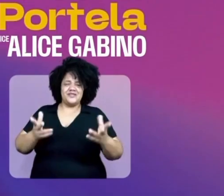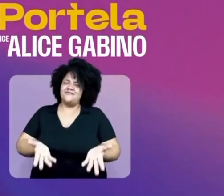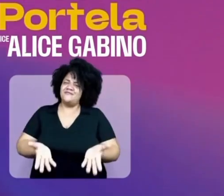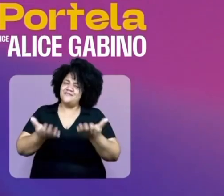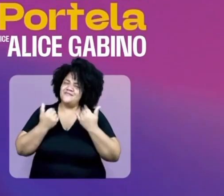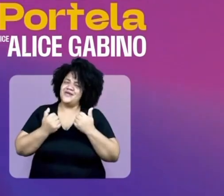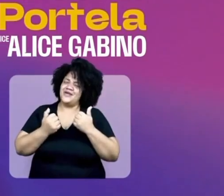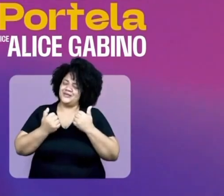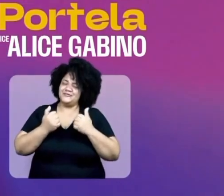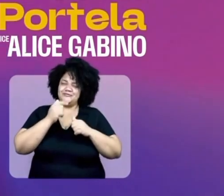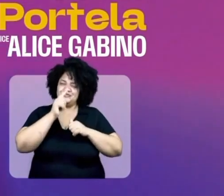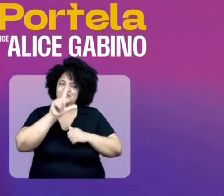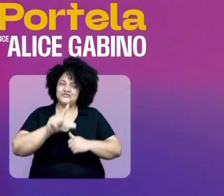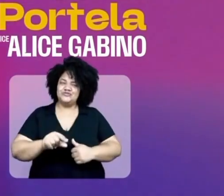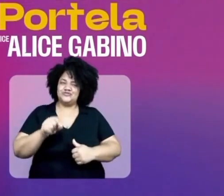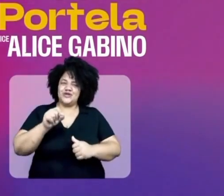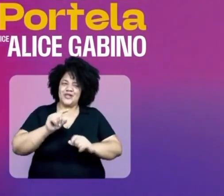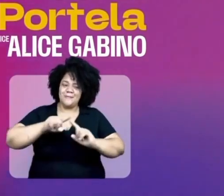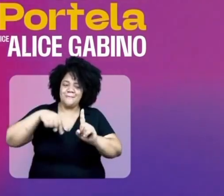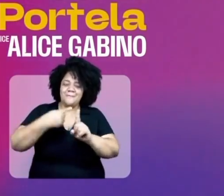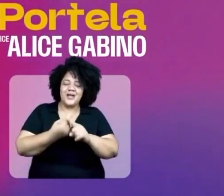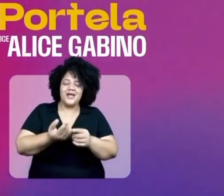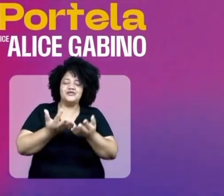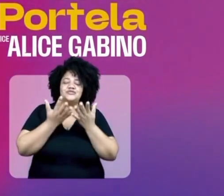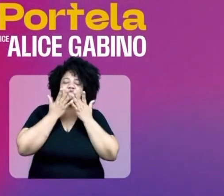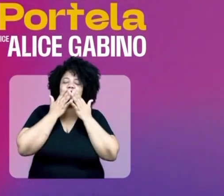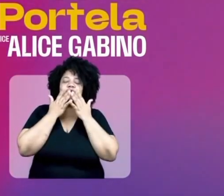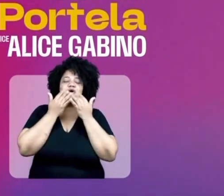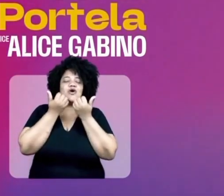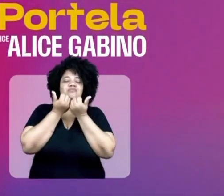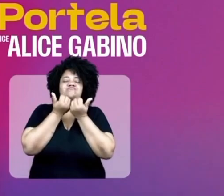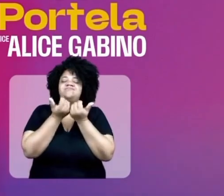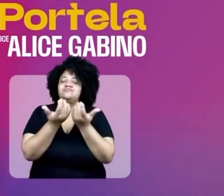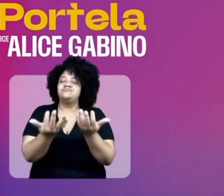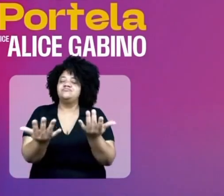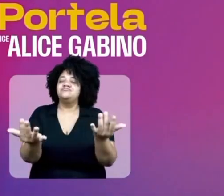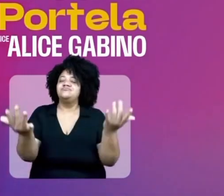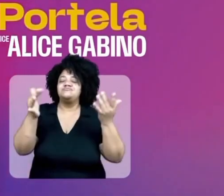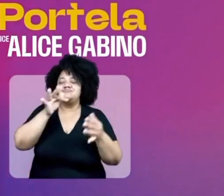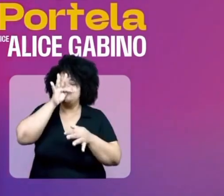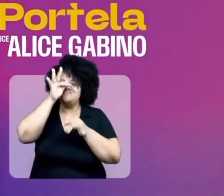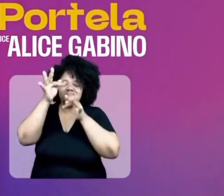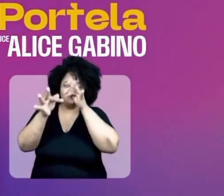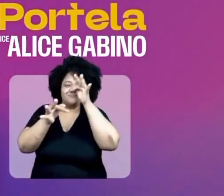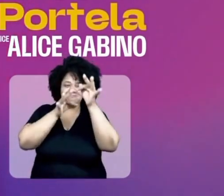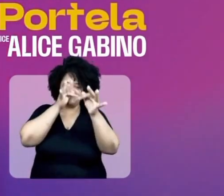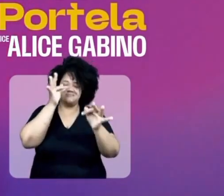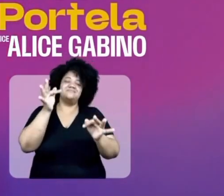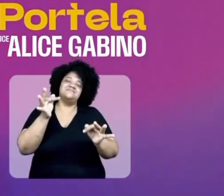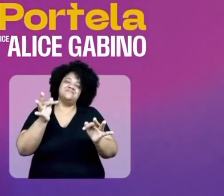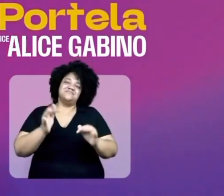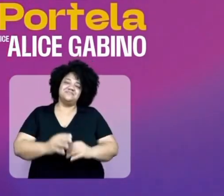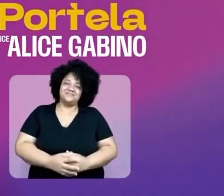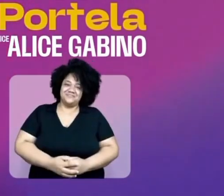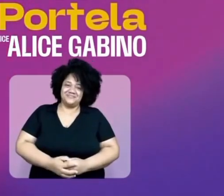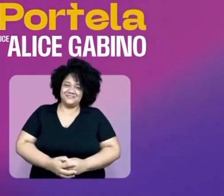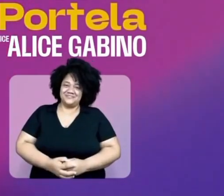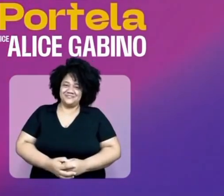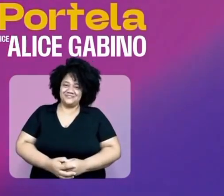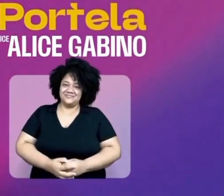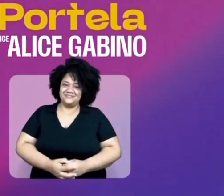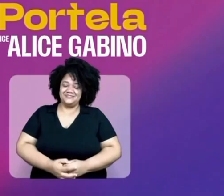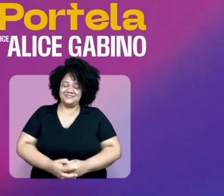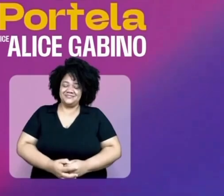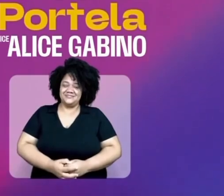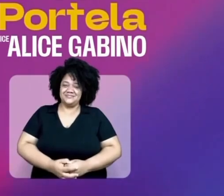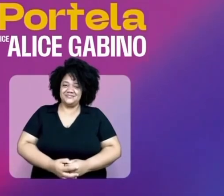fazer um Recife com mais cores, nossas cores. Já é primavera, chegou a hora do Recife